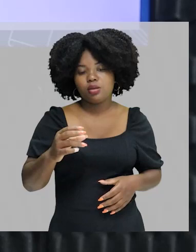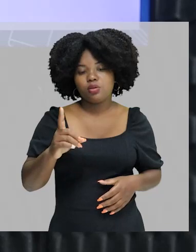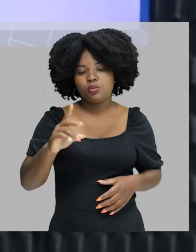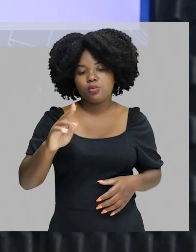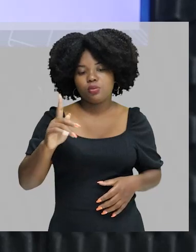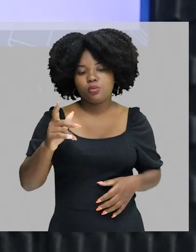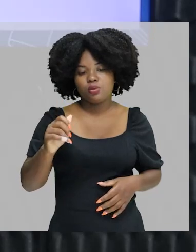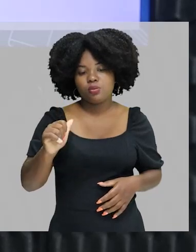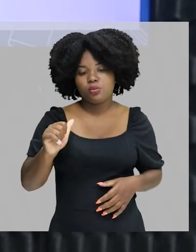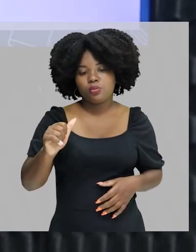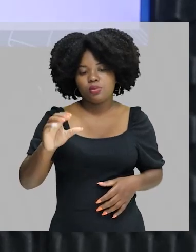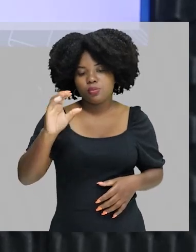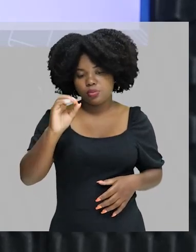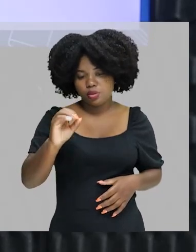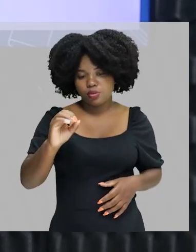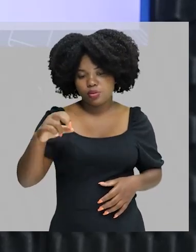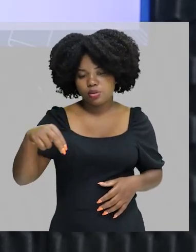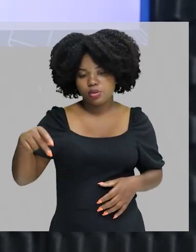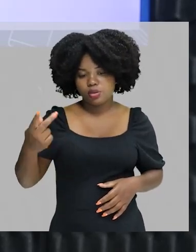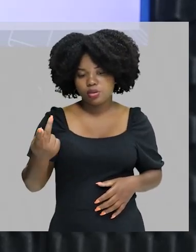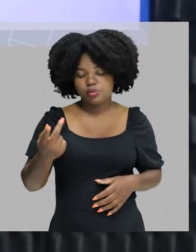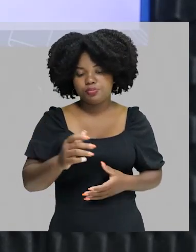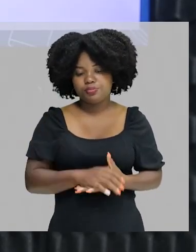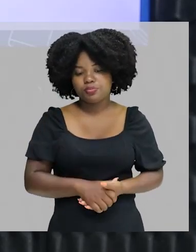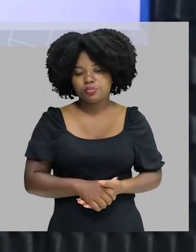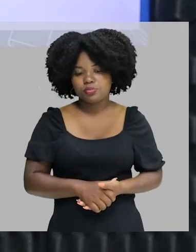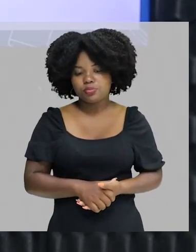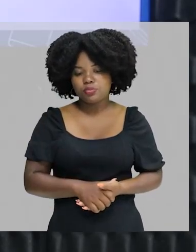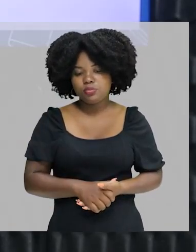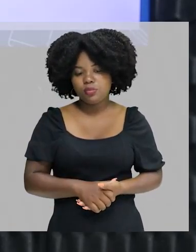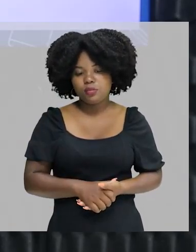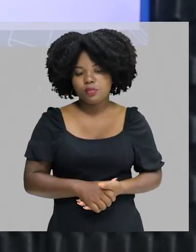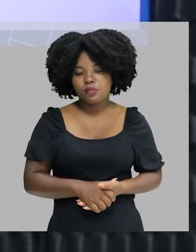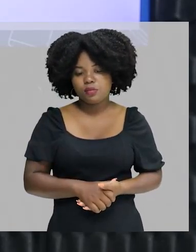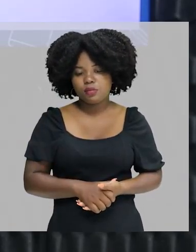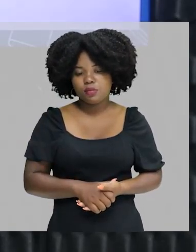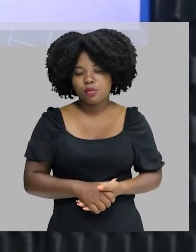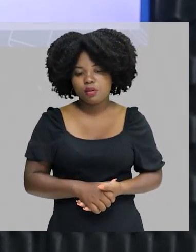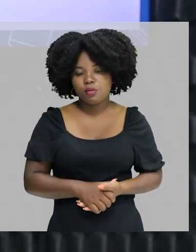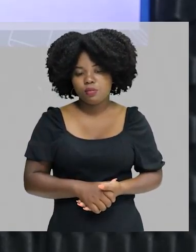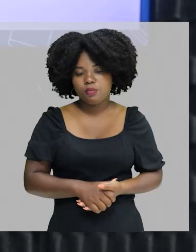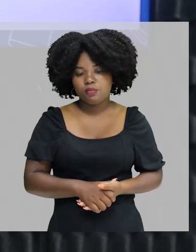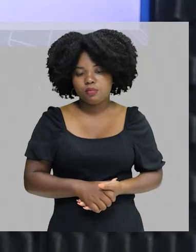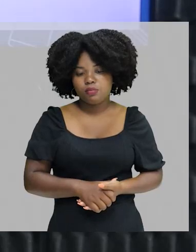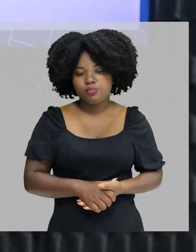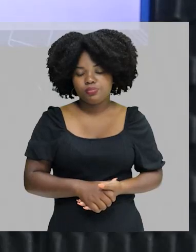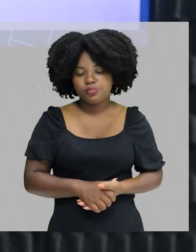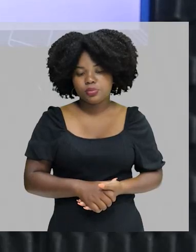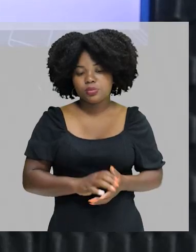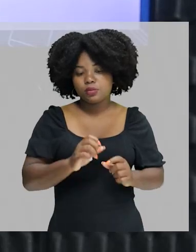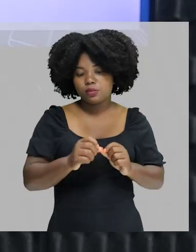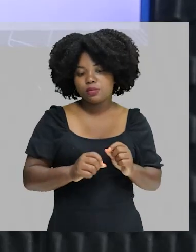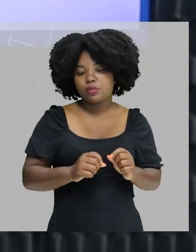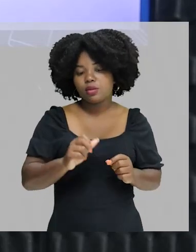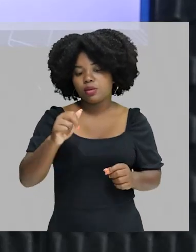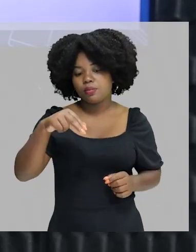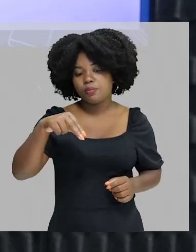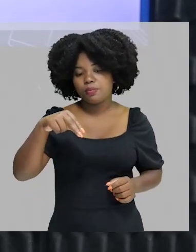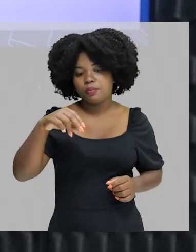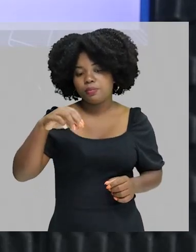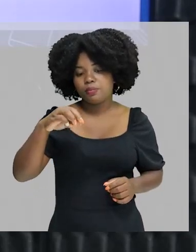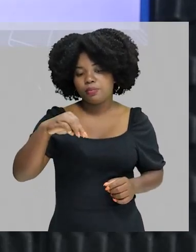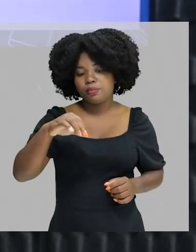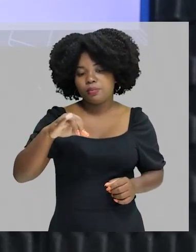C-O-NH, certo? C-O-NH. Turminha, o grupo C-O-NH é uma